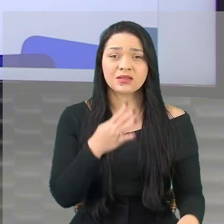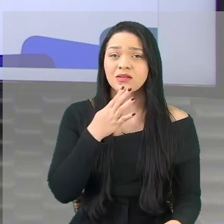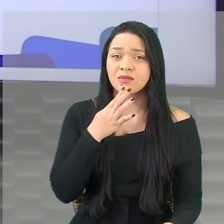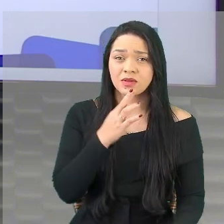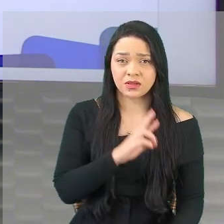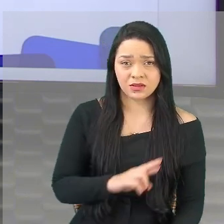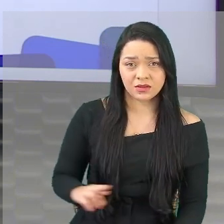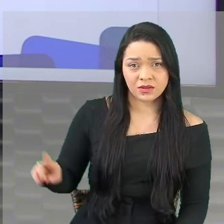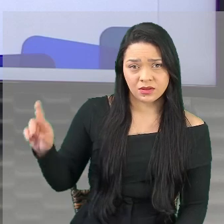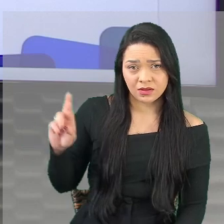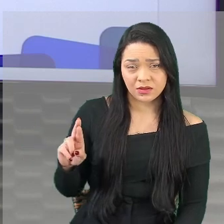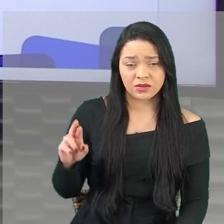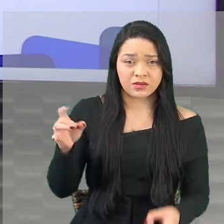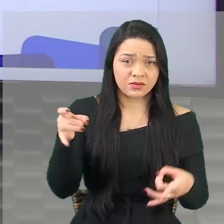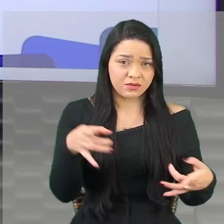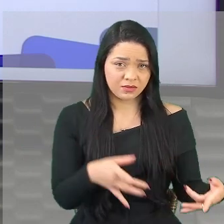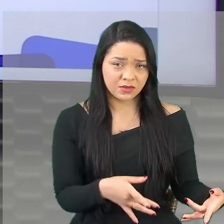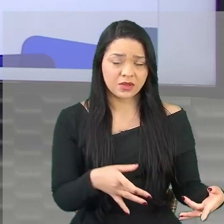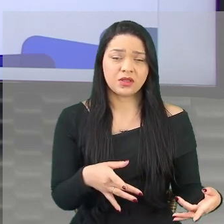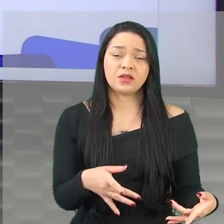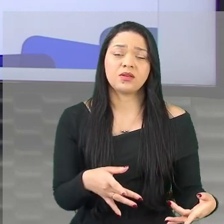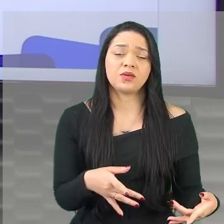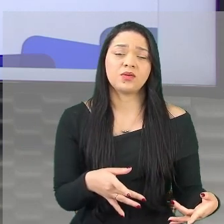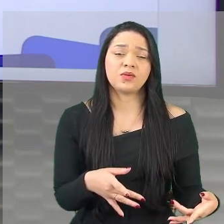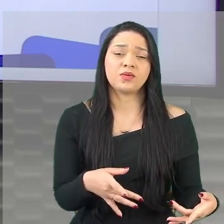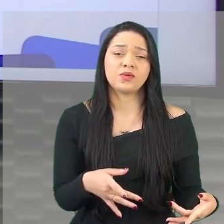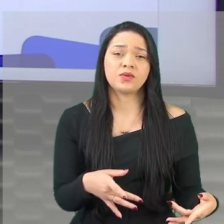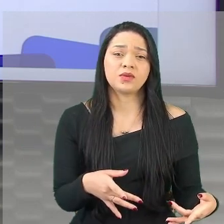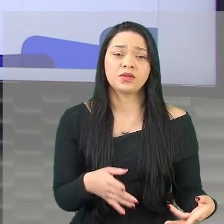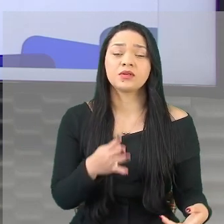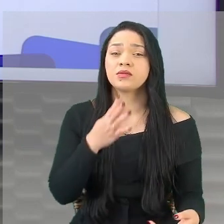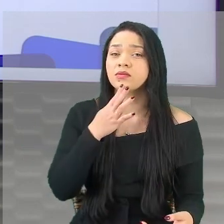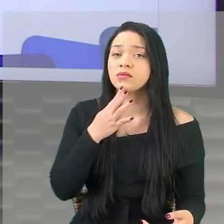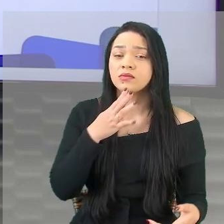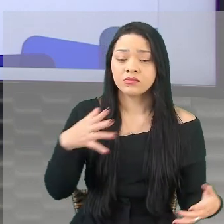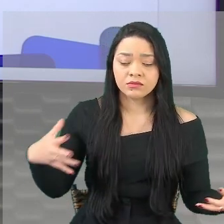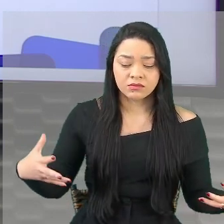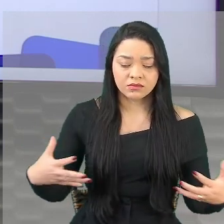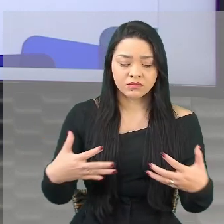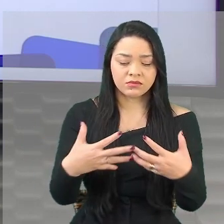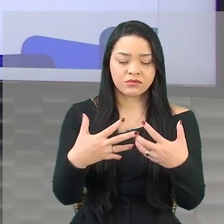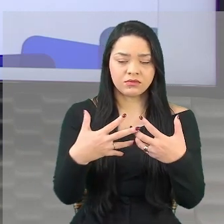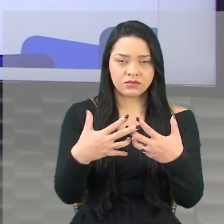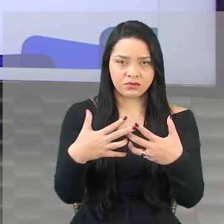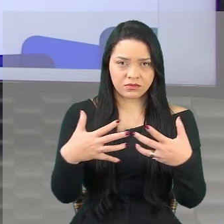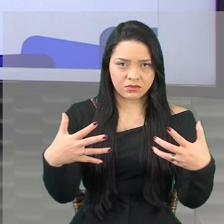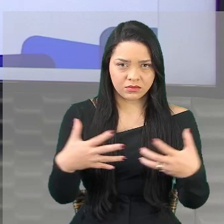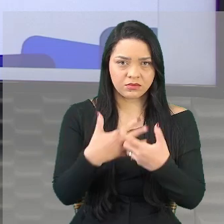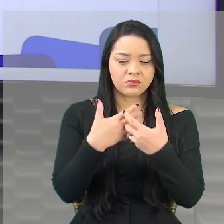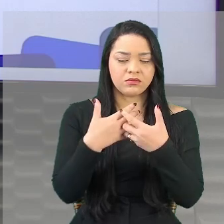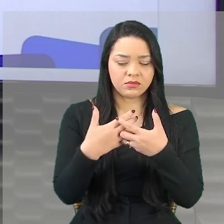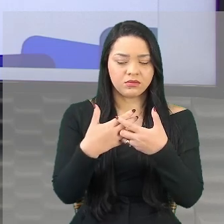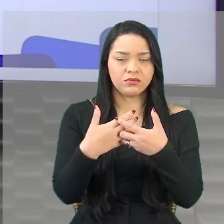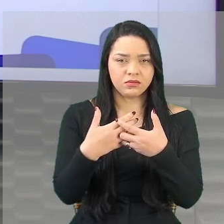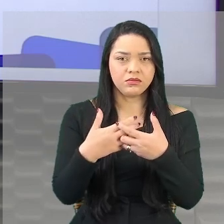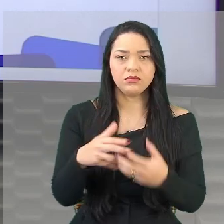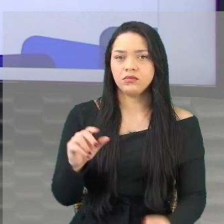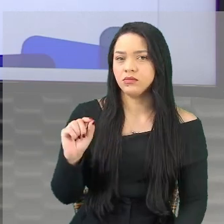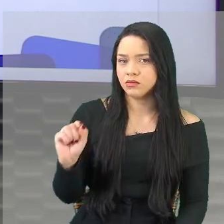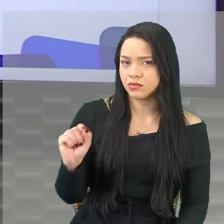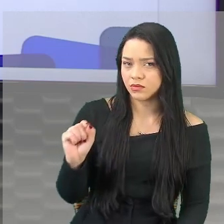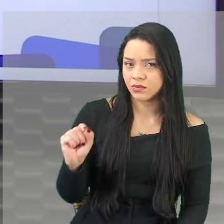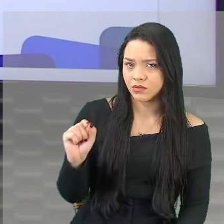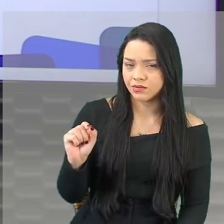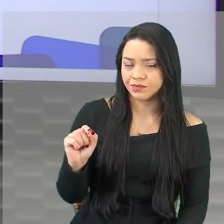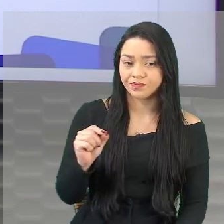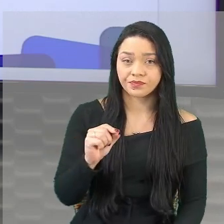religioso, deixando de lado esse conhecimento que está muito atrelado, à tentativa de justificação